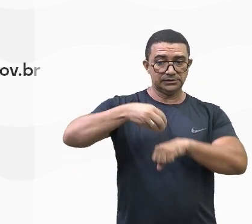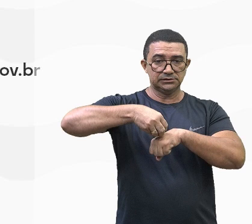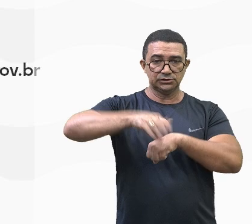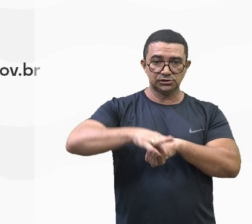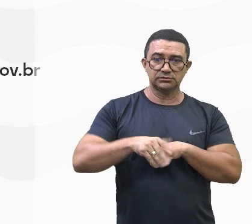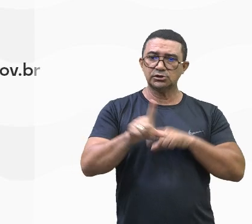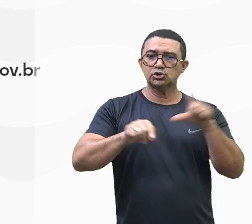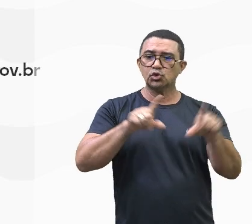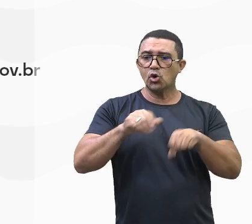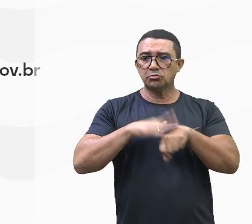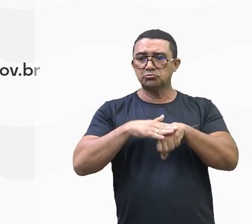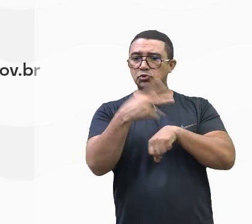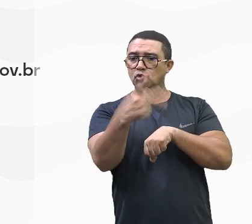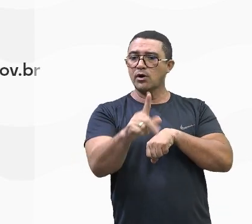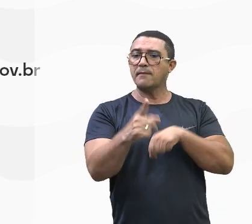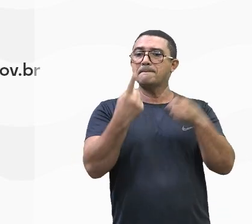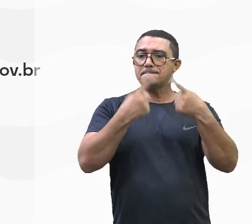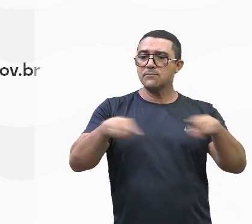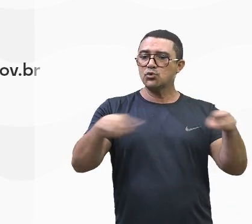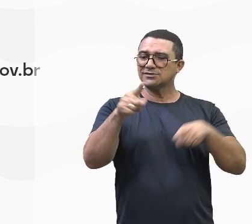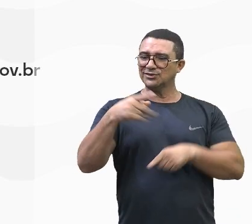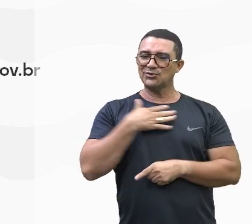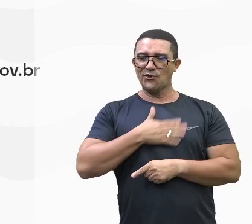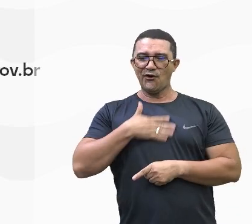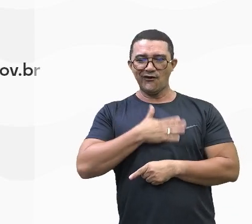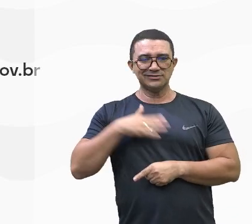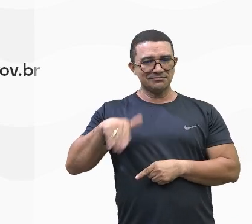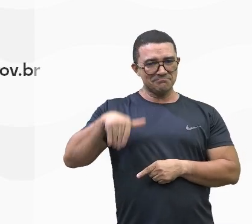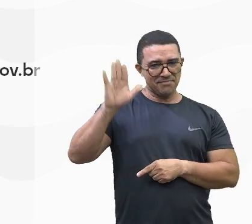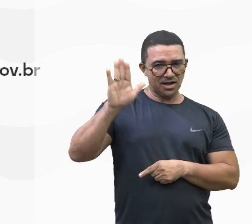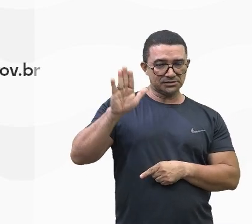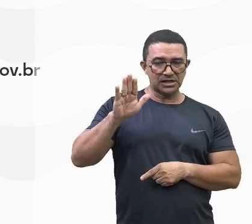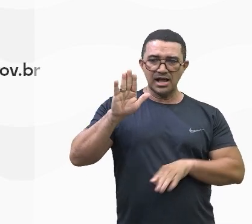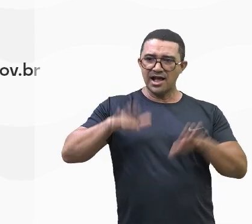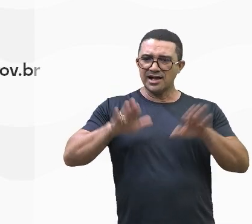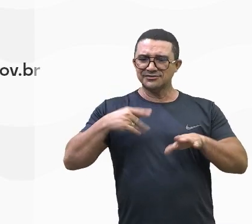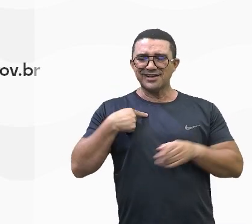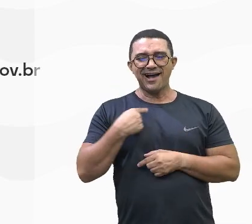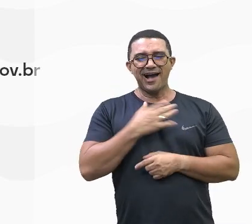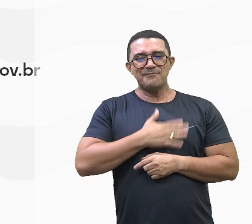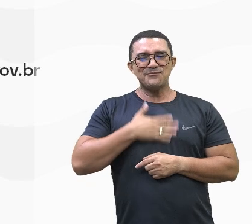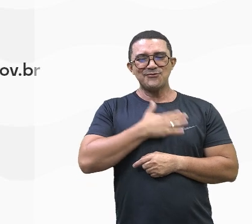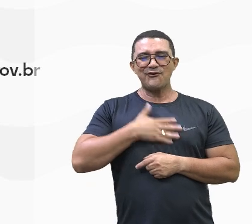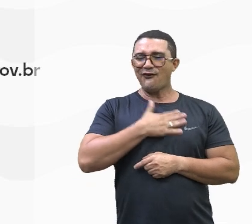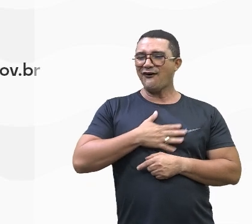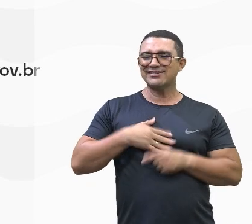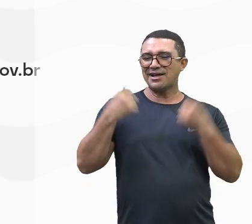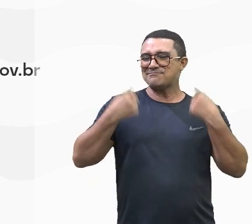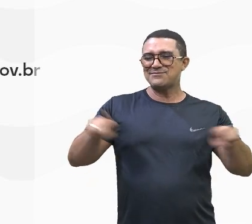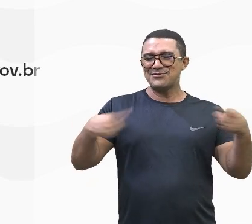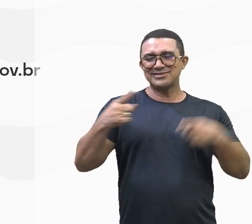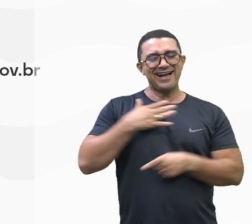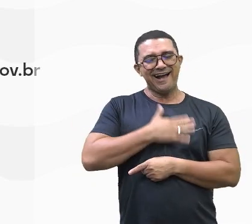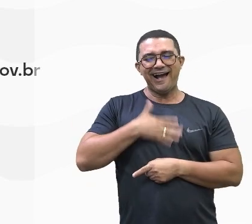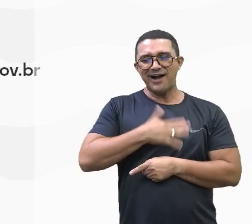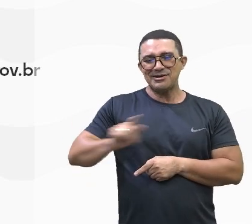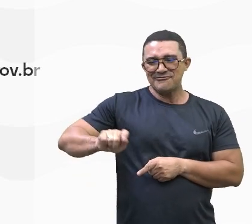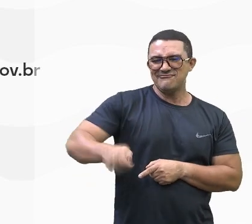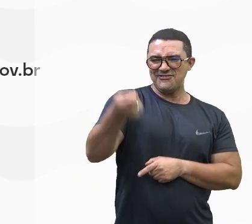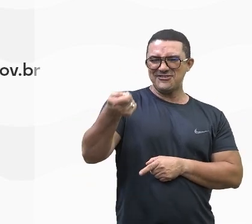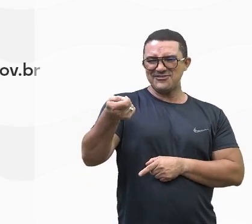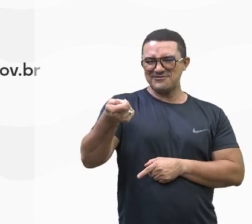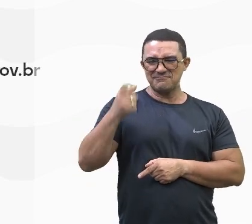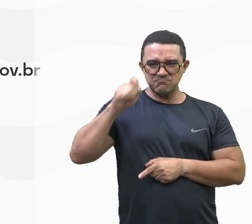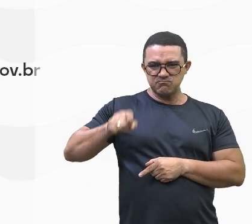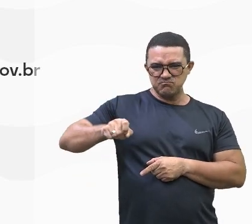escolha sua música preferida. É claro que tendemos a aumentar o volume quando uma música de que gostamos muito começa a tocar. Claro,